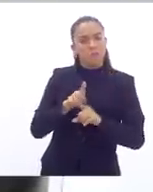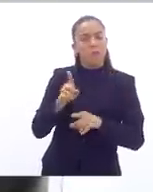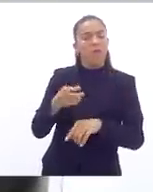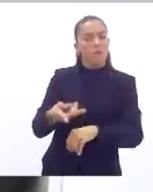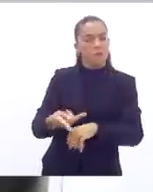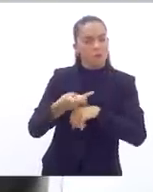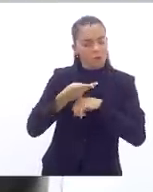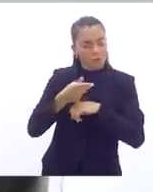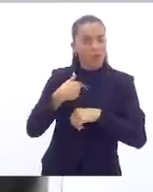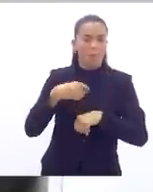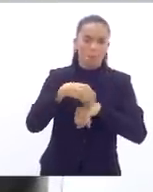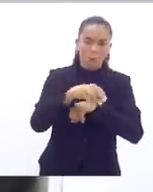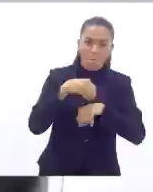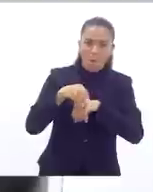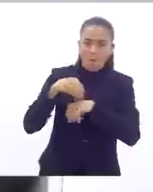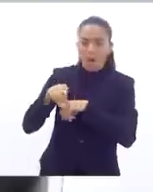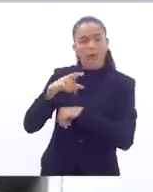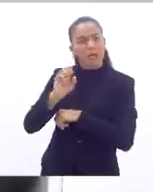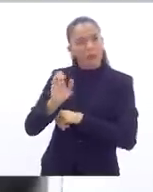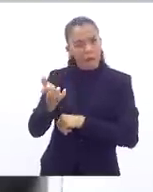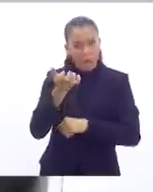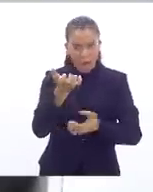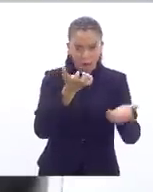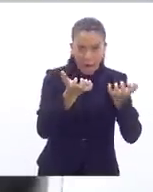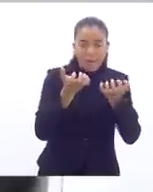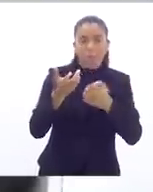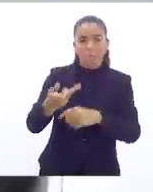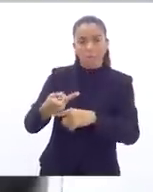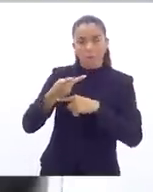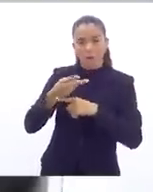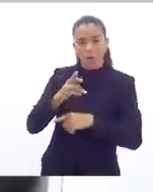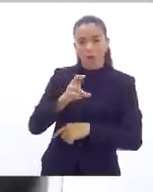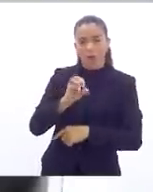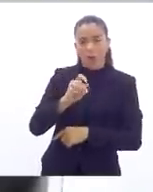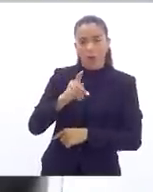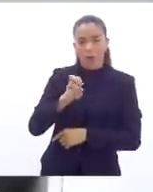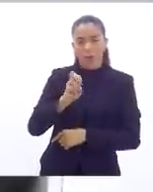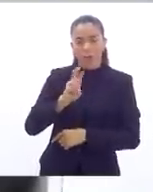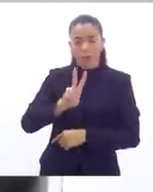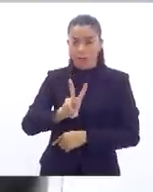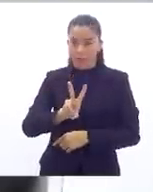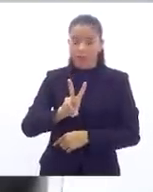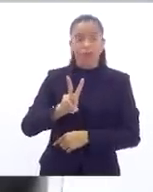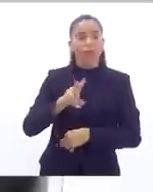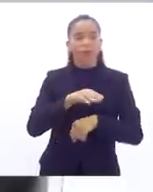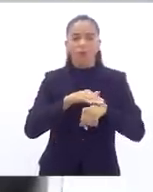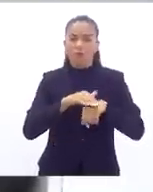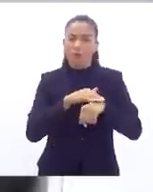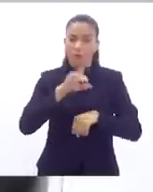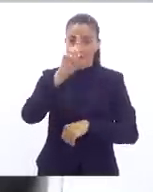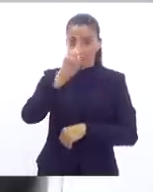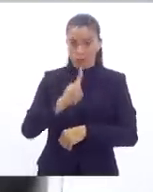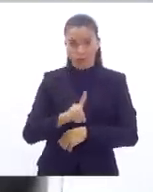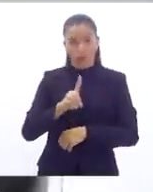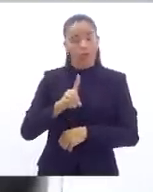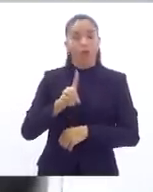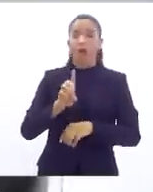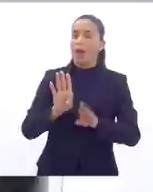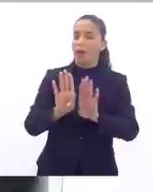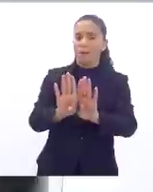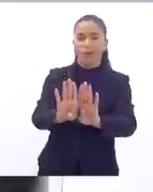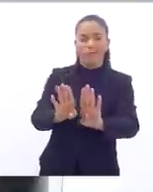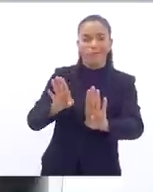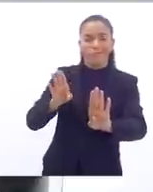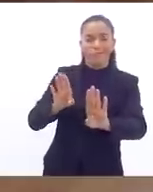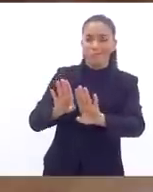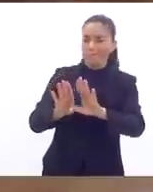passou a mesma posição Então quem quiser procurar o rio previdência quem tiver interesse em falar com a diretoria As portas vão estar